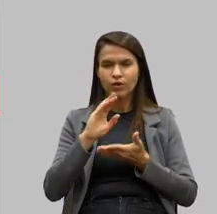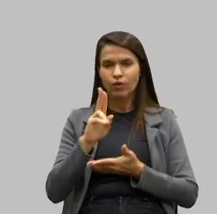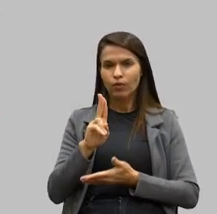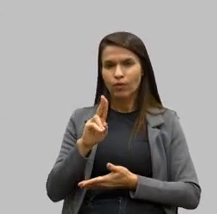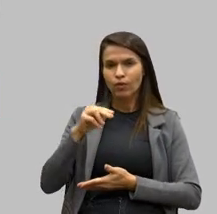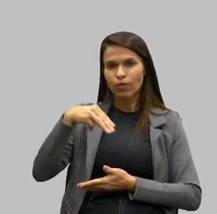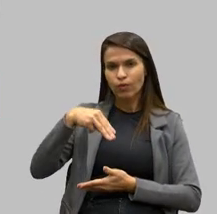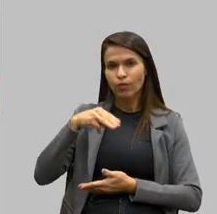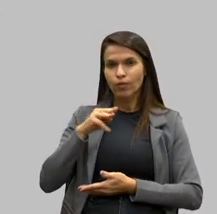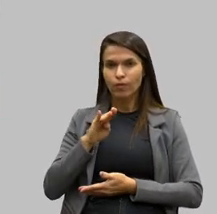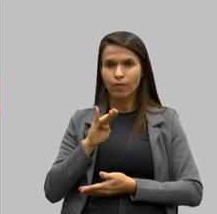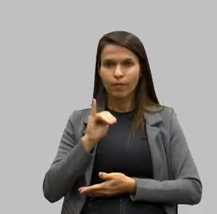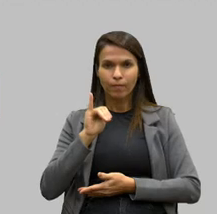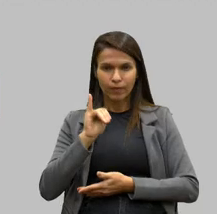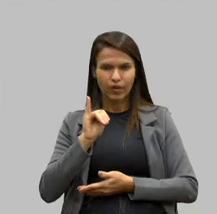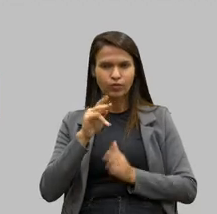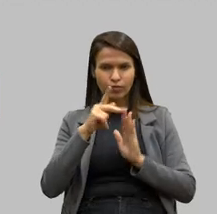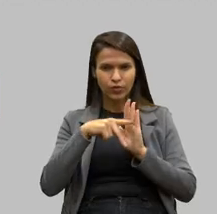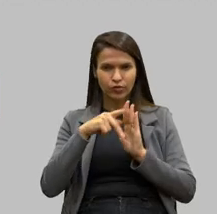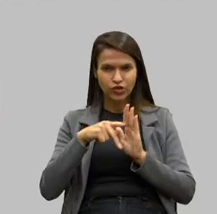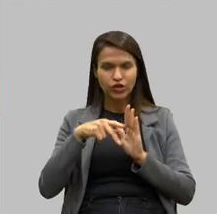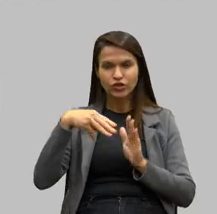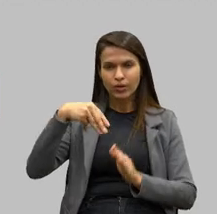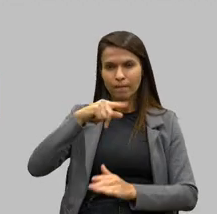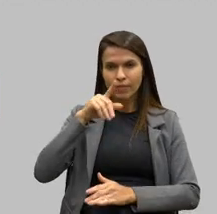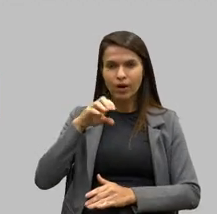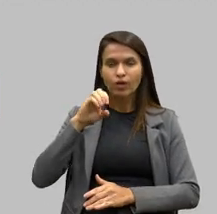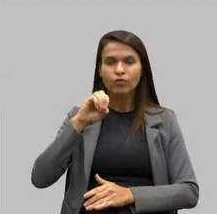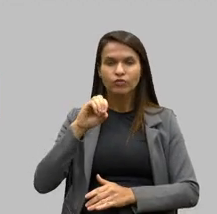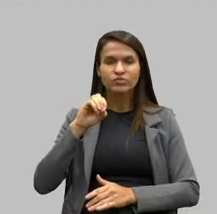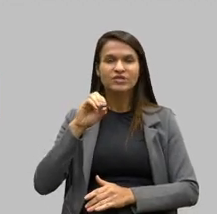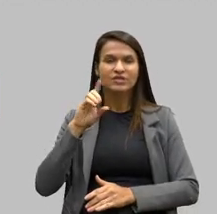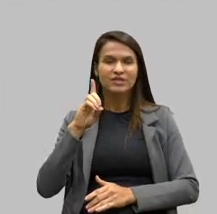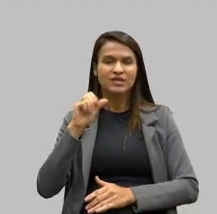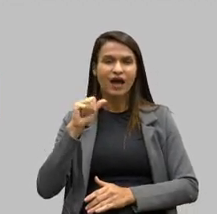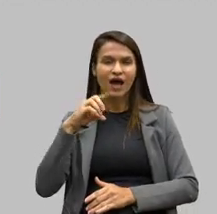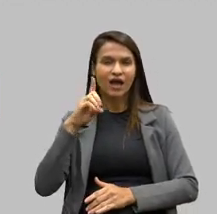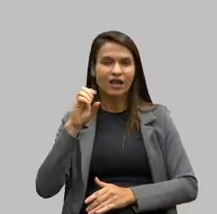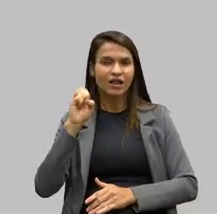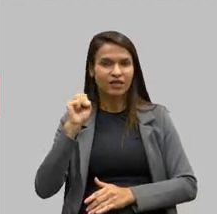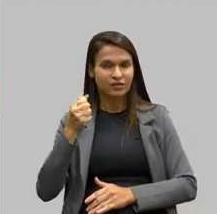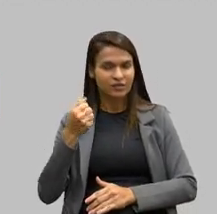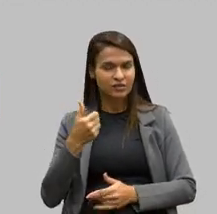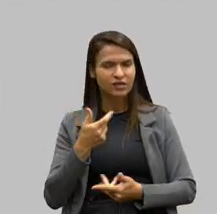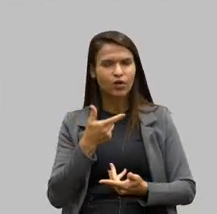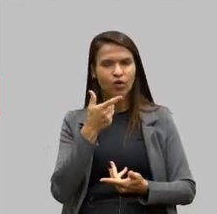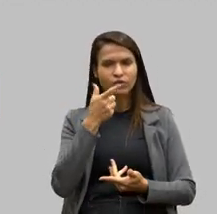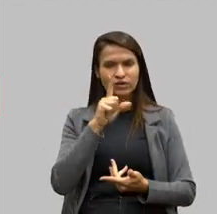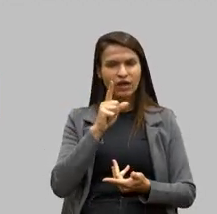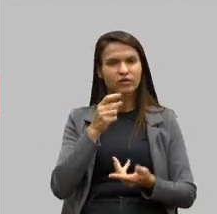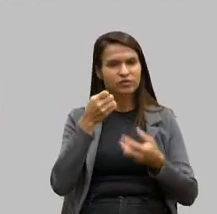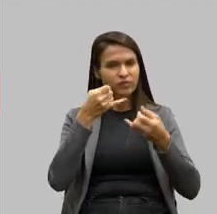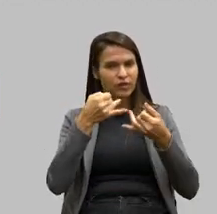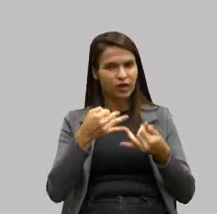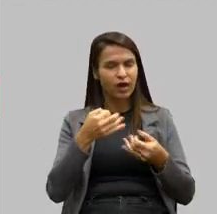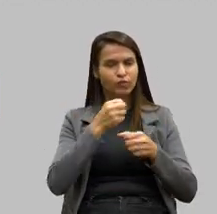Mãos Dadas. Consegue falar para nós já sobre 2025, condição orçamentária e financeira?